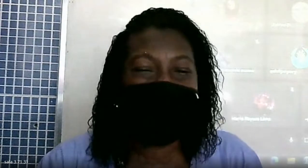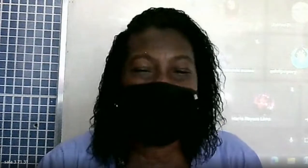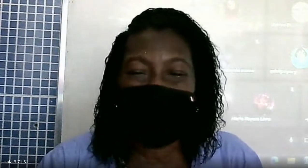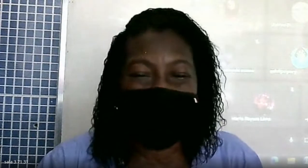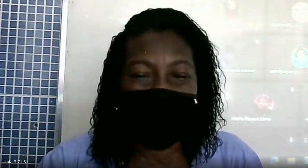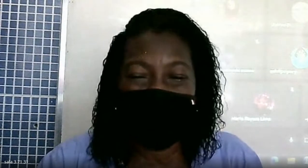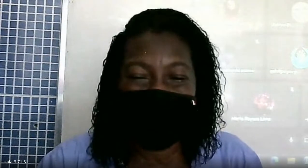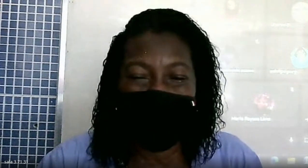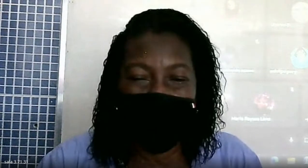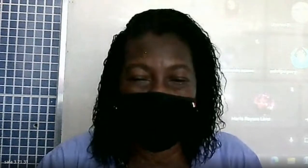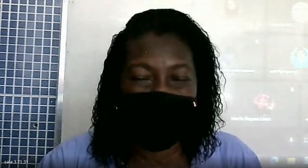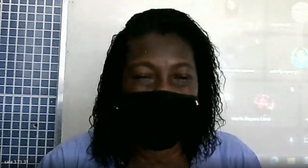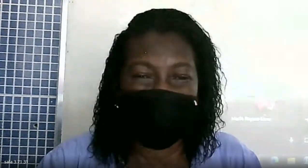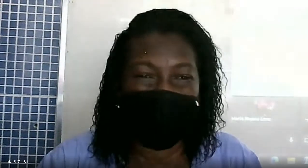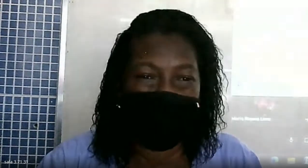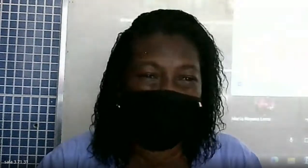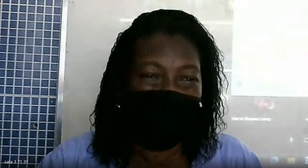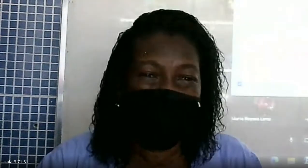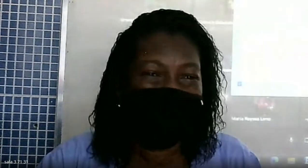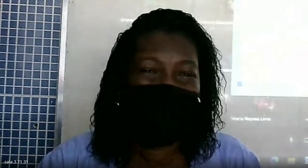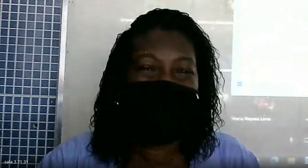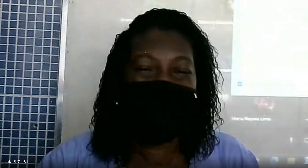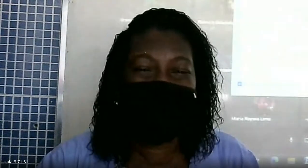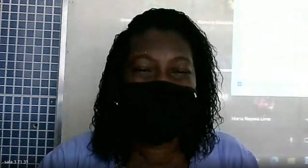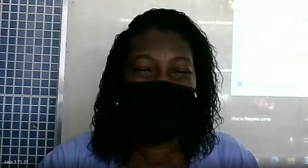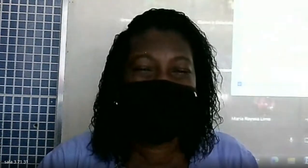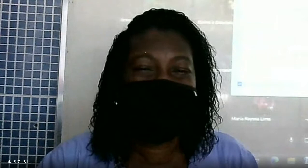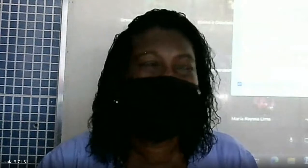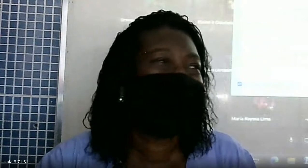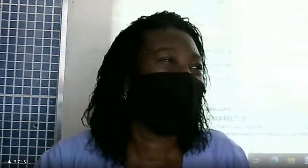Já sei que aqui ninguém dança nada, já até sei.